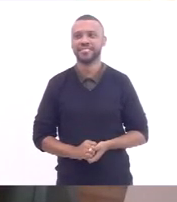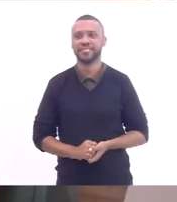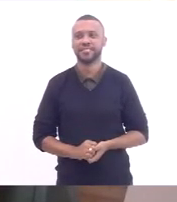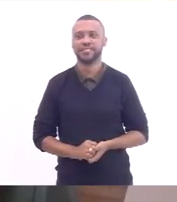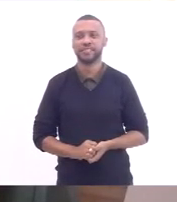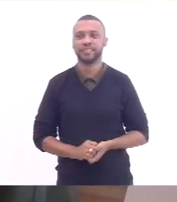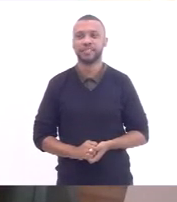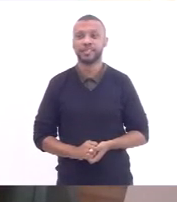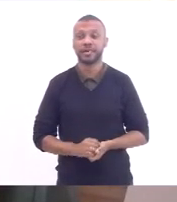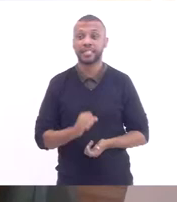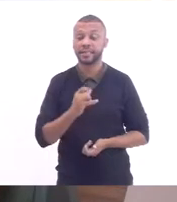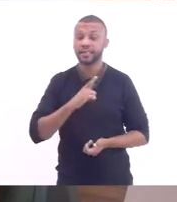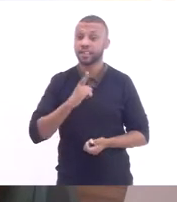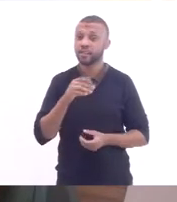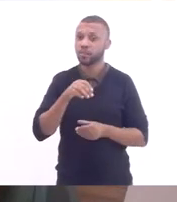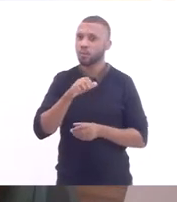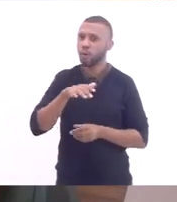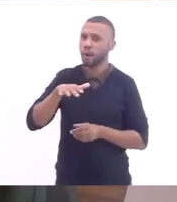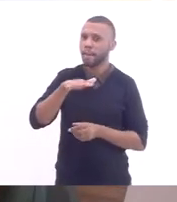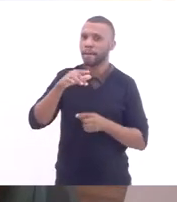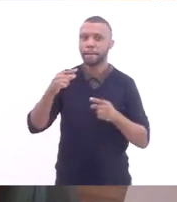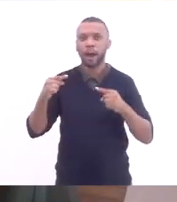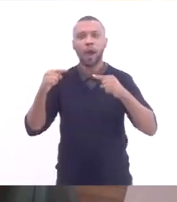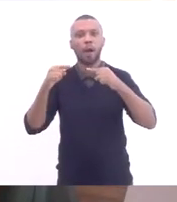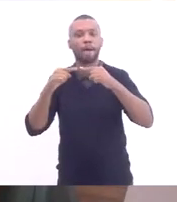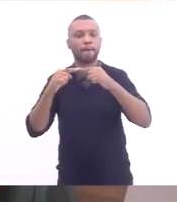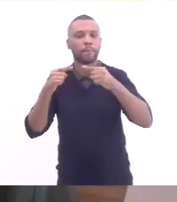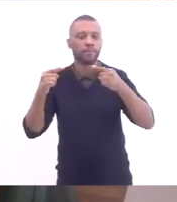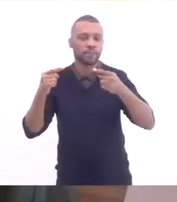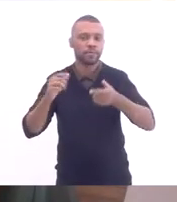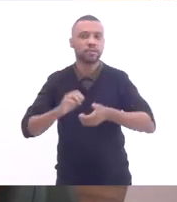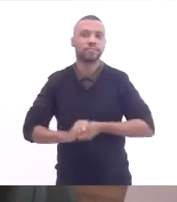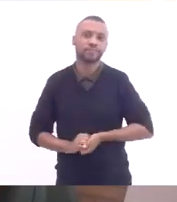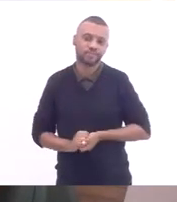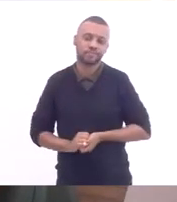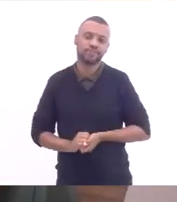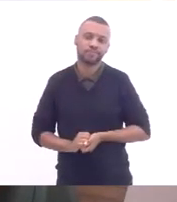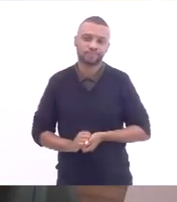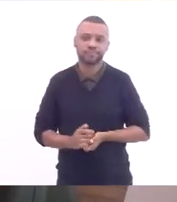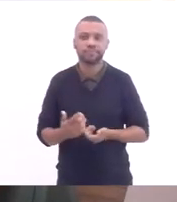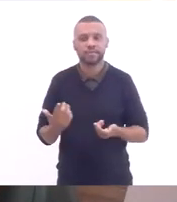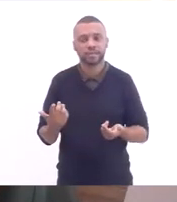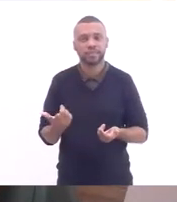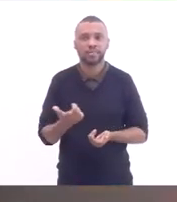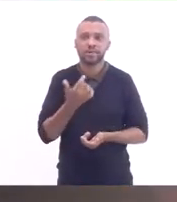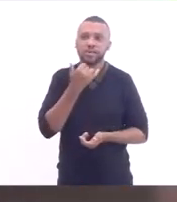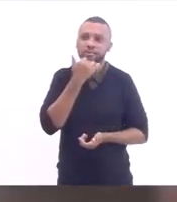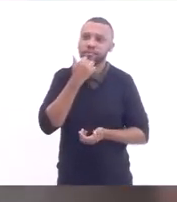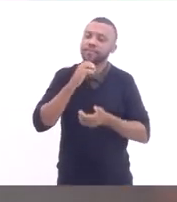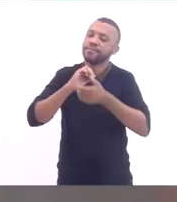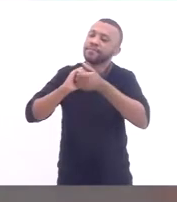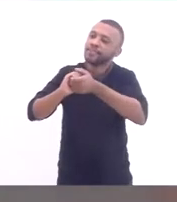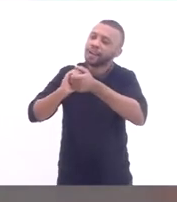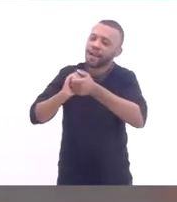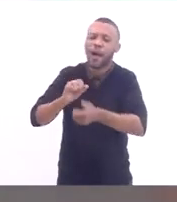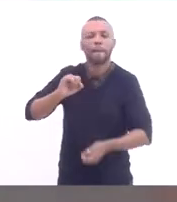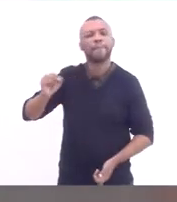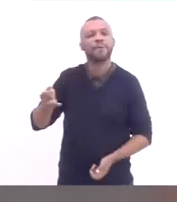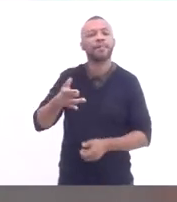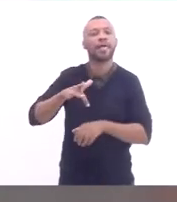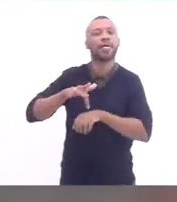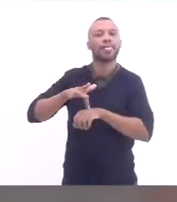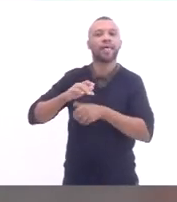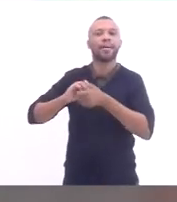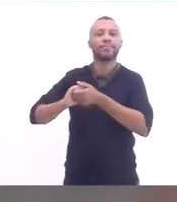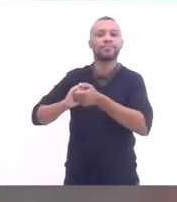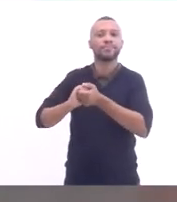Se eu estivesse num ambiente mais propício, eu ia fazer uma saudação, deputada Marta Rocha, ao